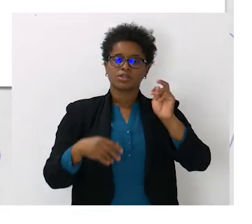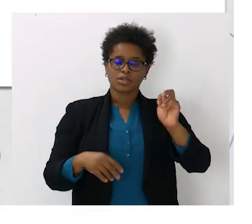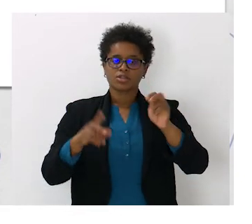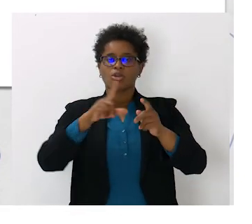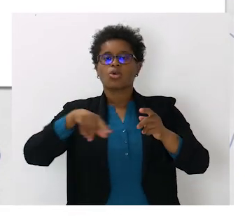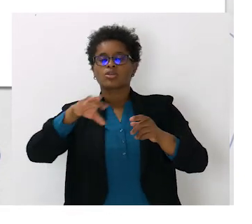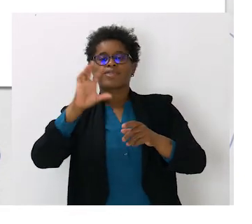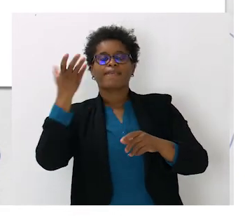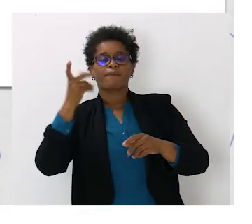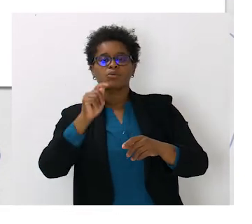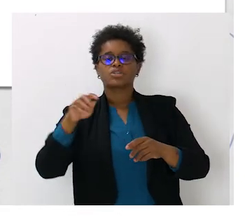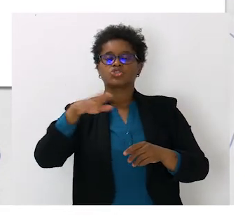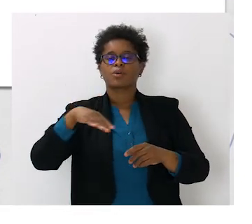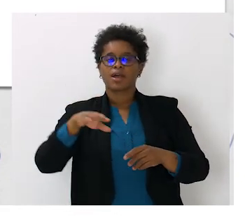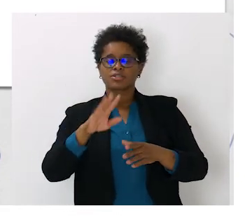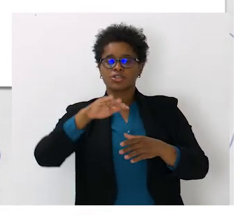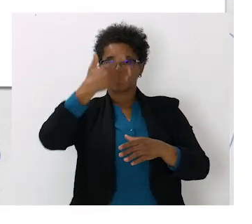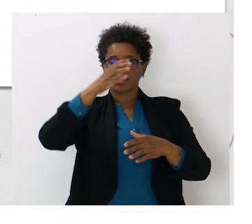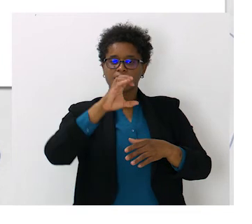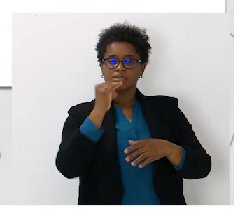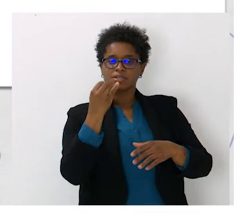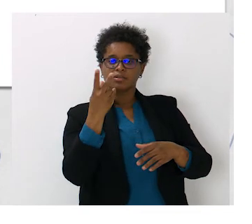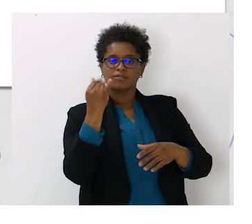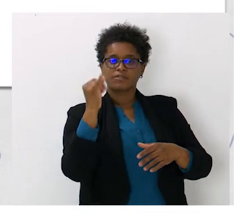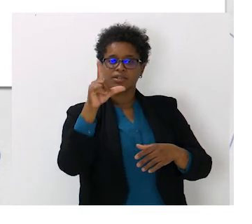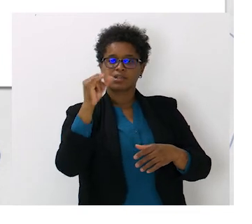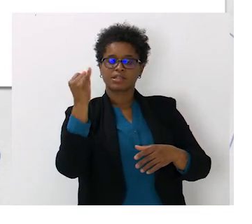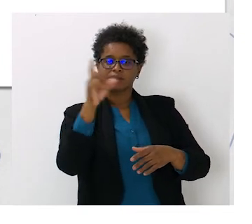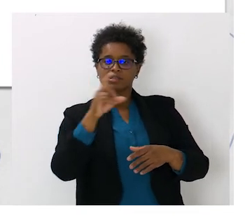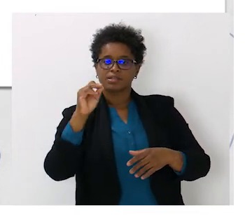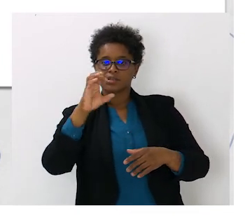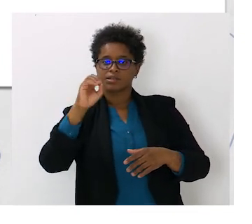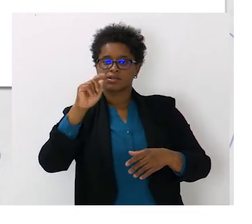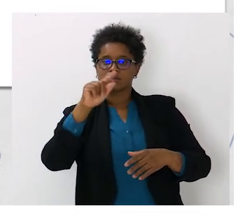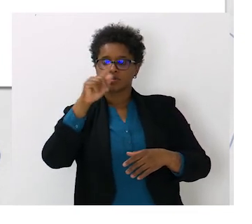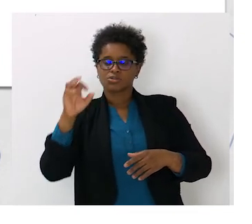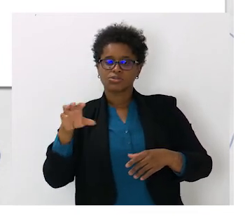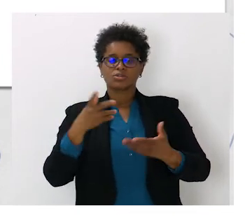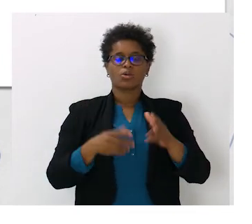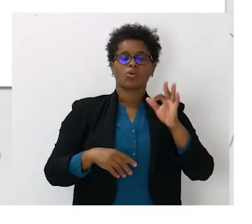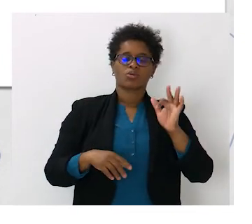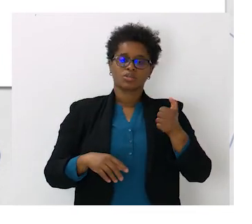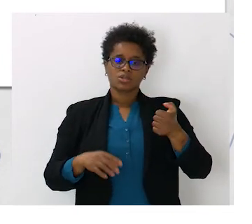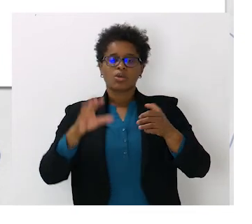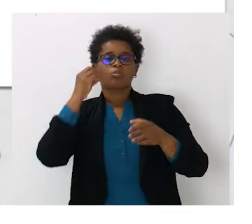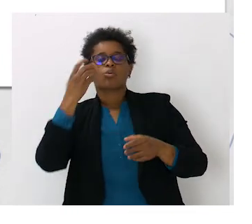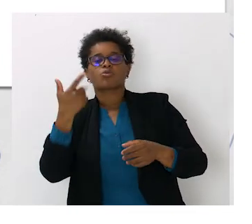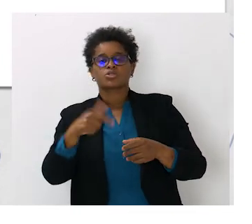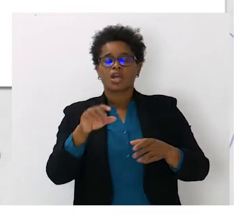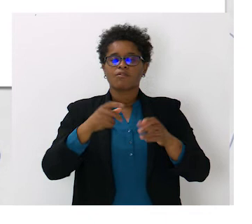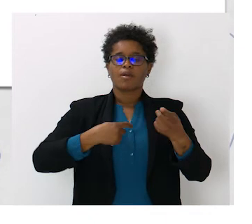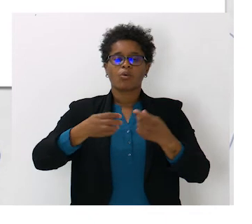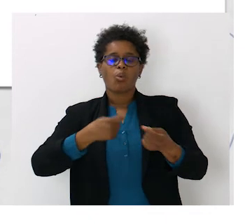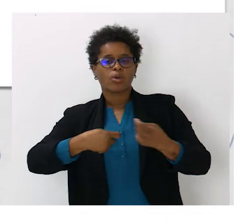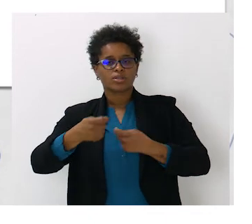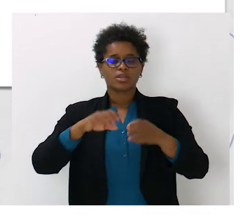no tempo e no espaço as primeiras civilizações. Como estava organizada a